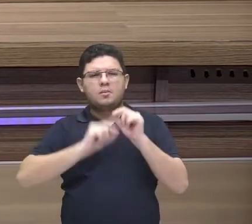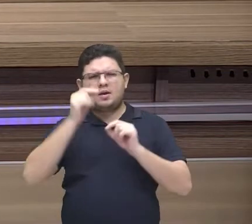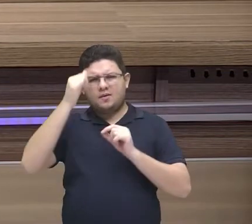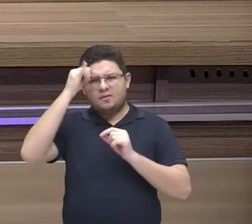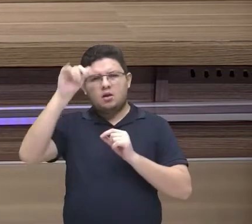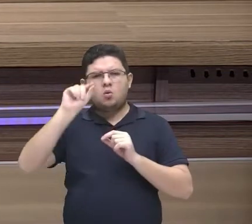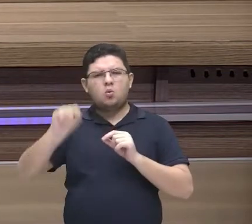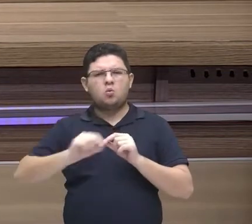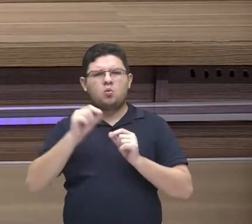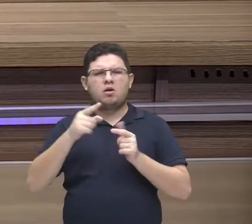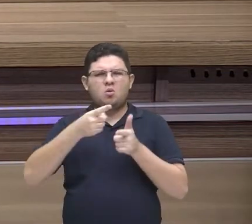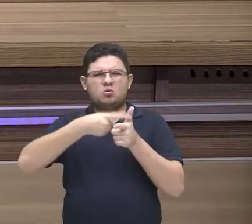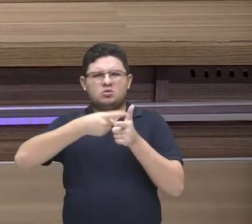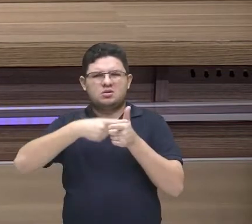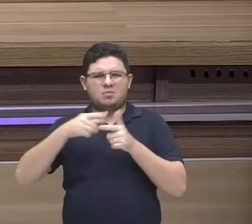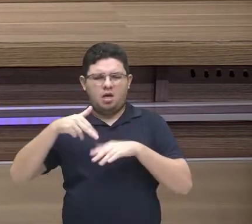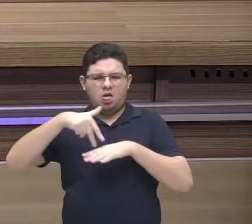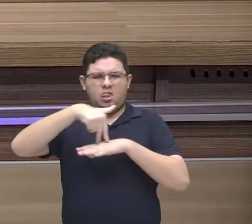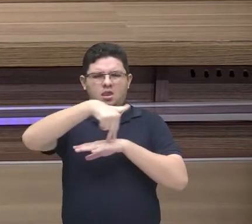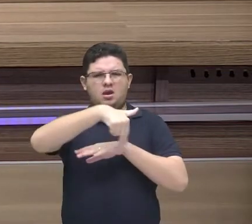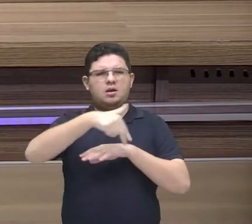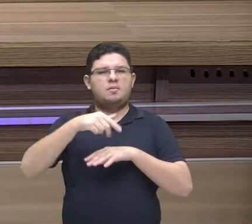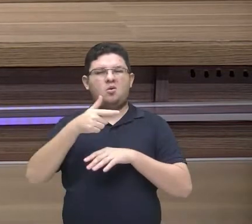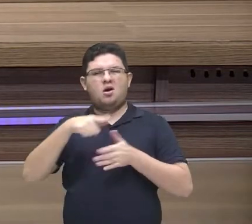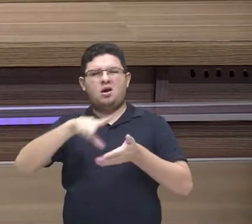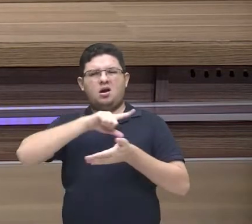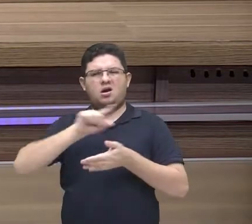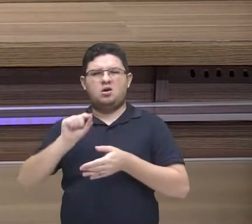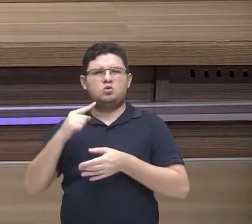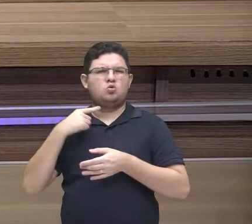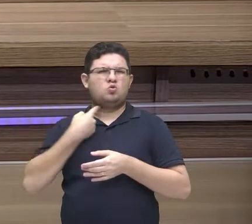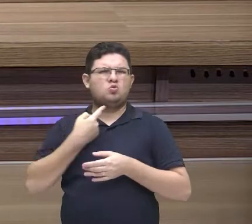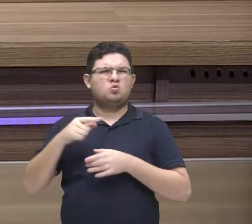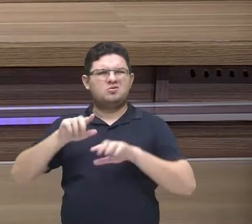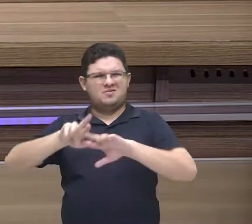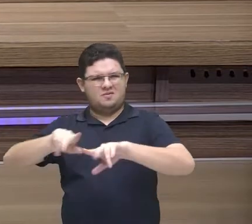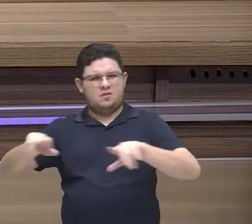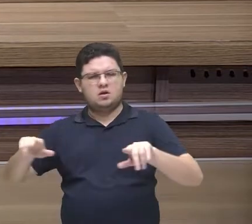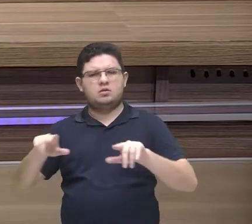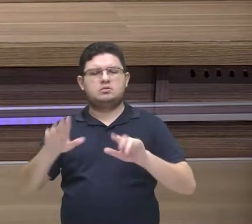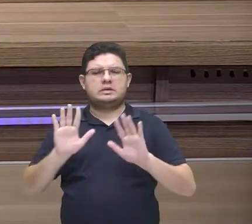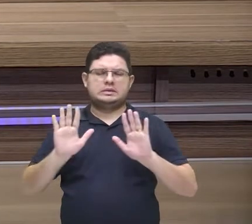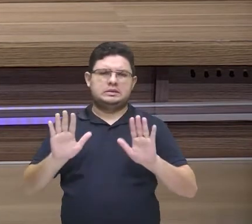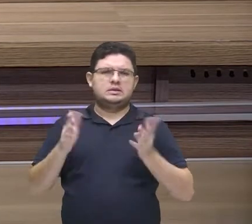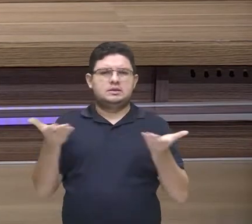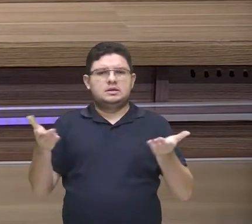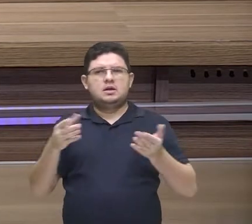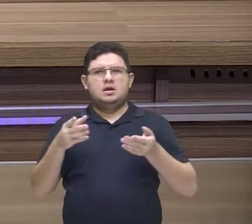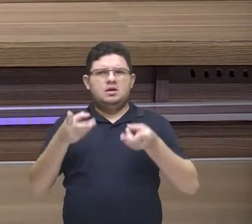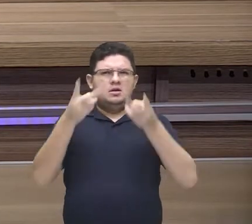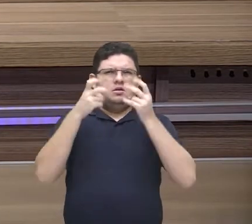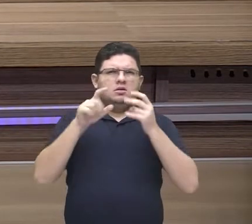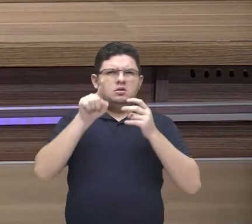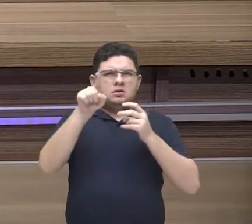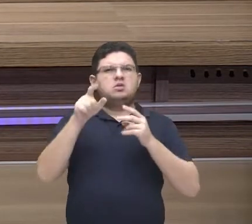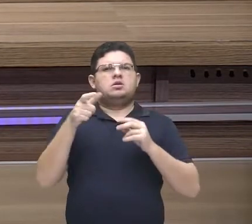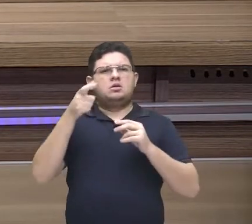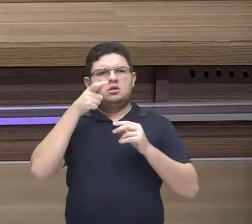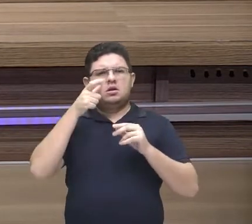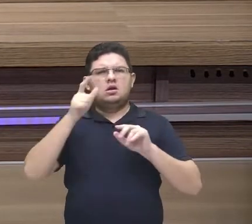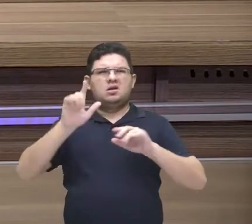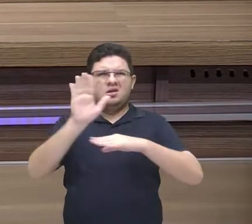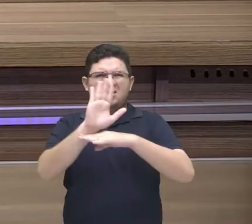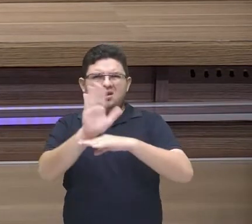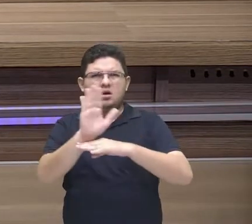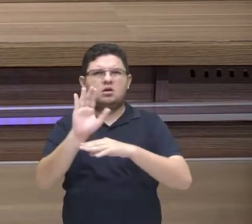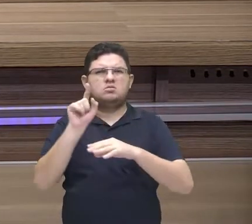que pisou em tudo, um monte de coisas sujas, né? E aí ele chega em casa, ele vê na televisão, ou vê o filme, que